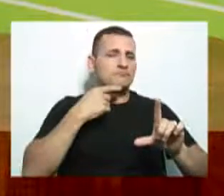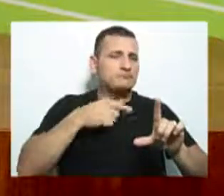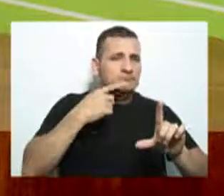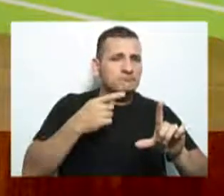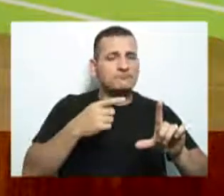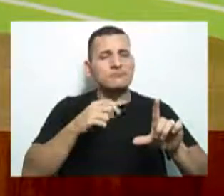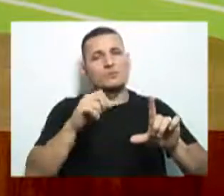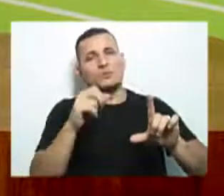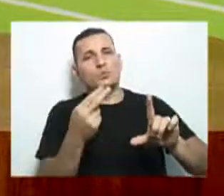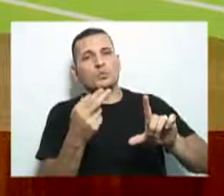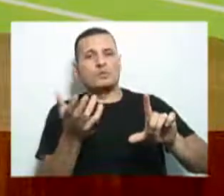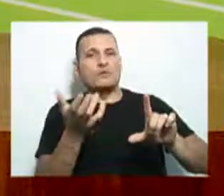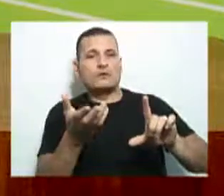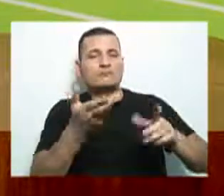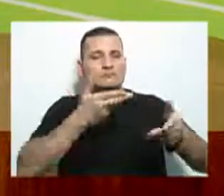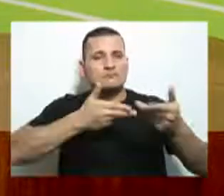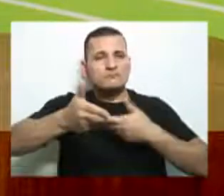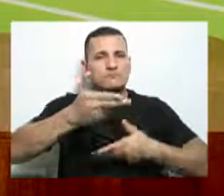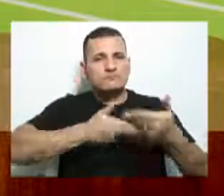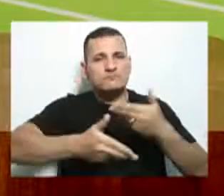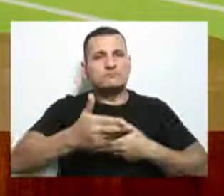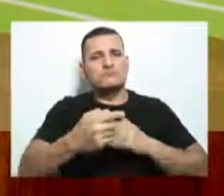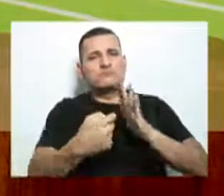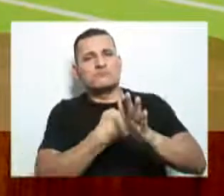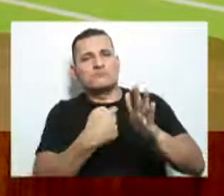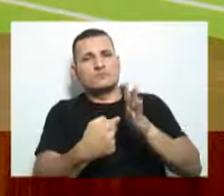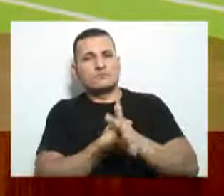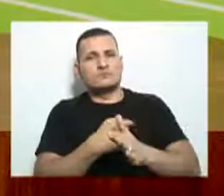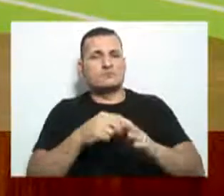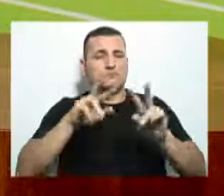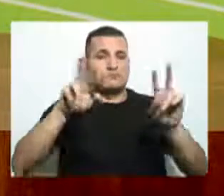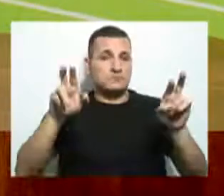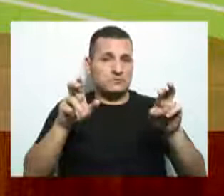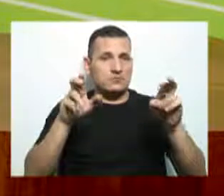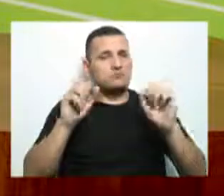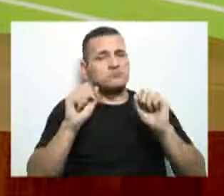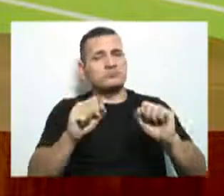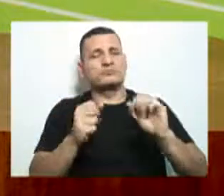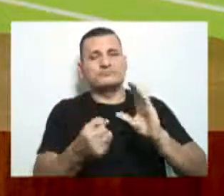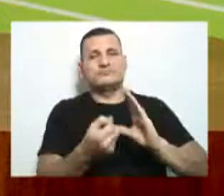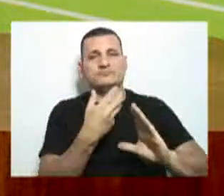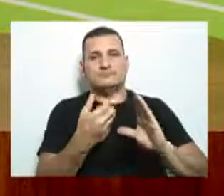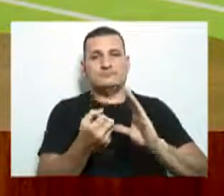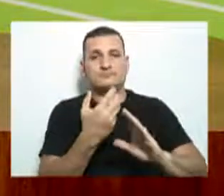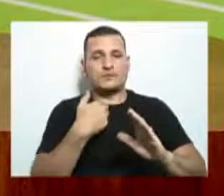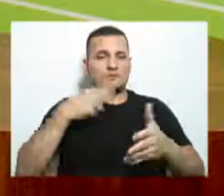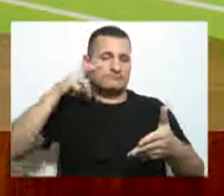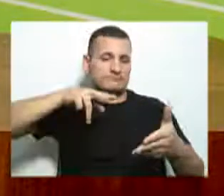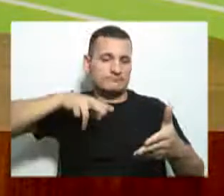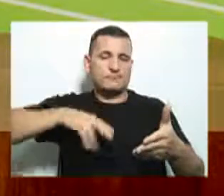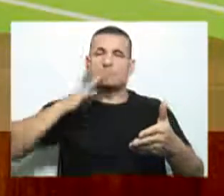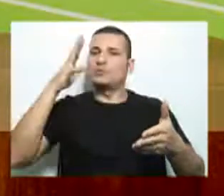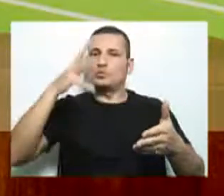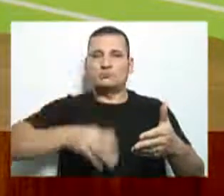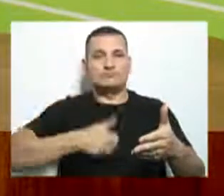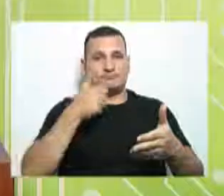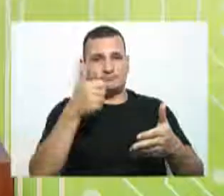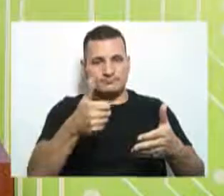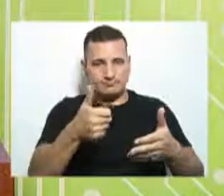dúvida, se vocês querem interagir com algum assunto. Então pode mandar aqui que eu vou estar aqui lendo todos os recadinhos de vocês,